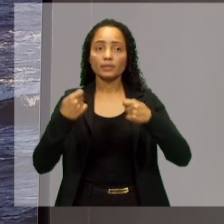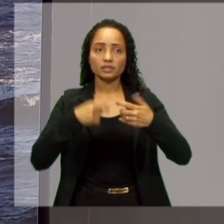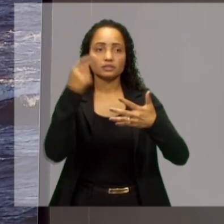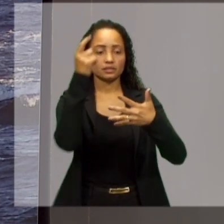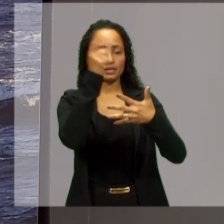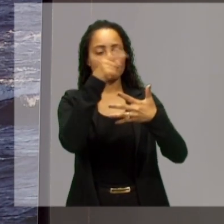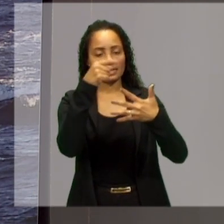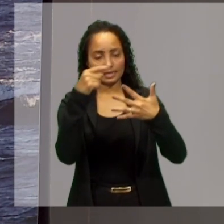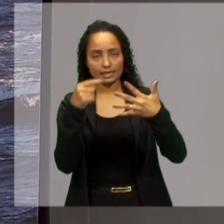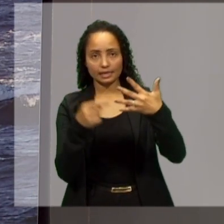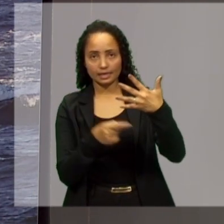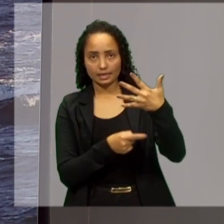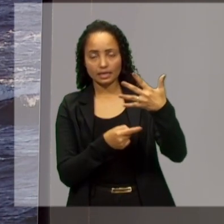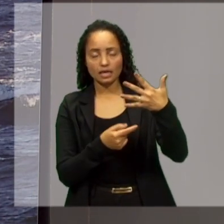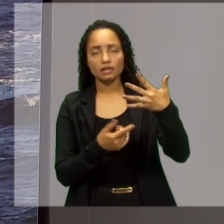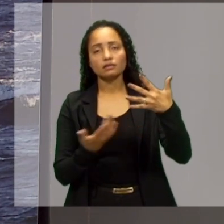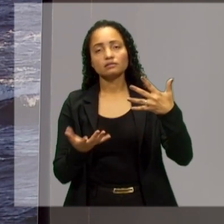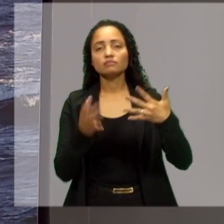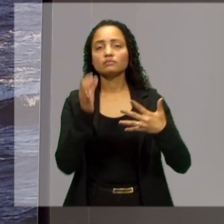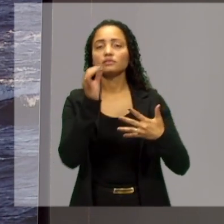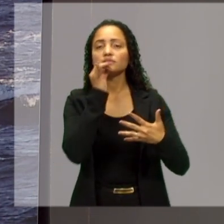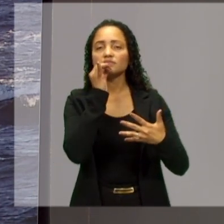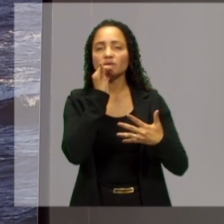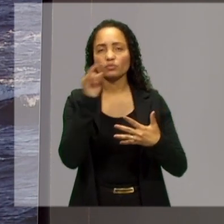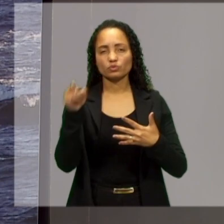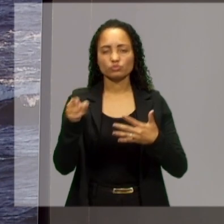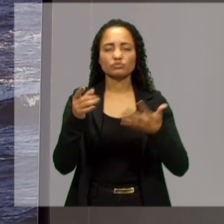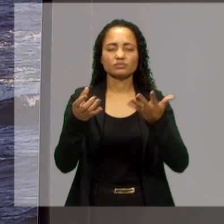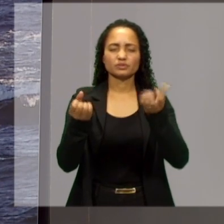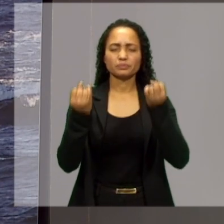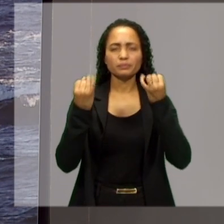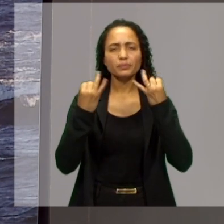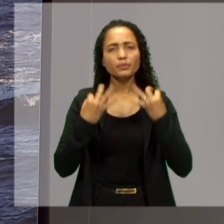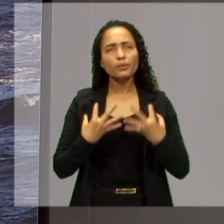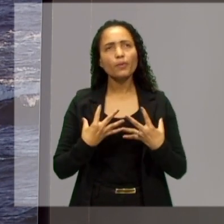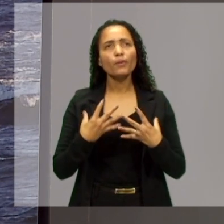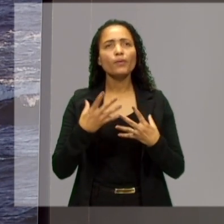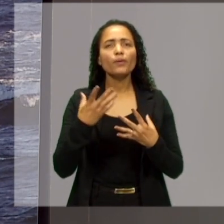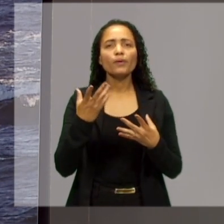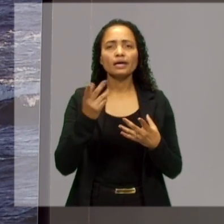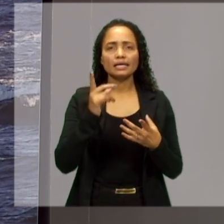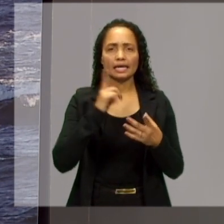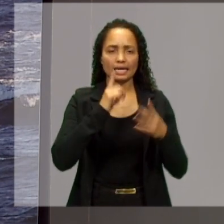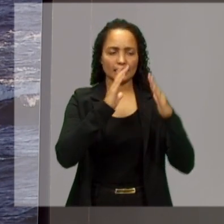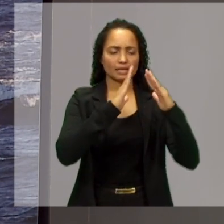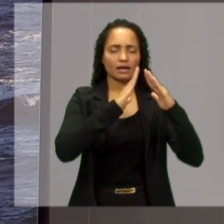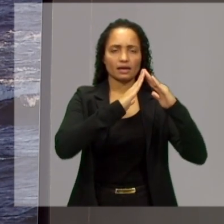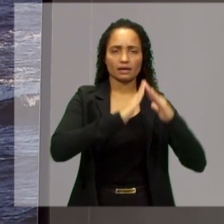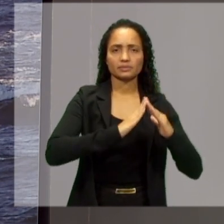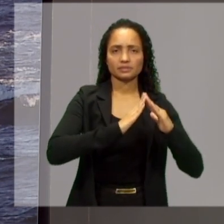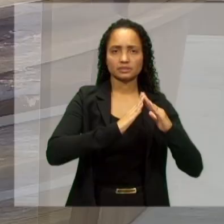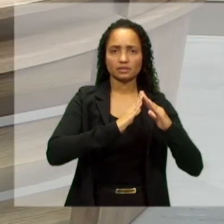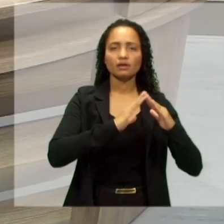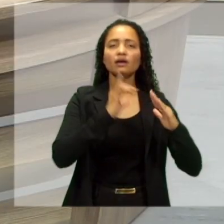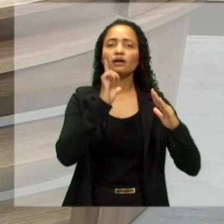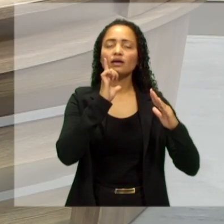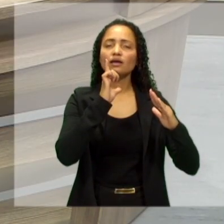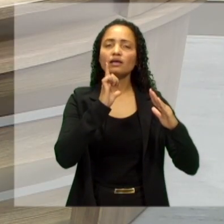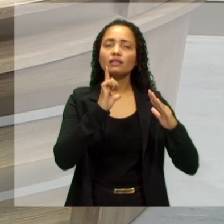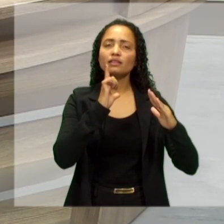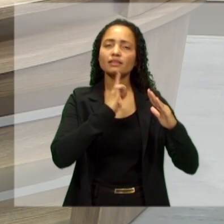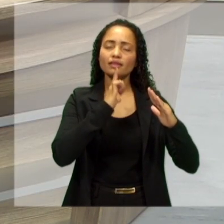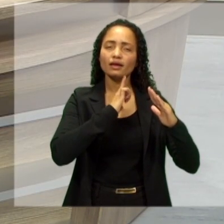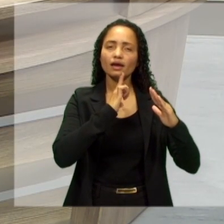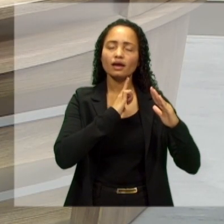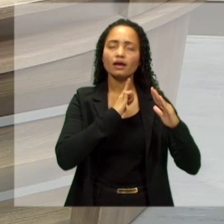mas digamos que o senhor até citou um caso, acho que foi essa questão habitacional, e também teve uma demanda por